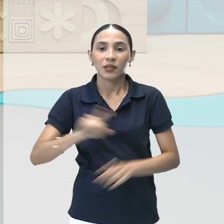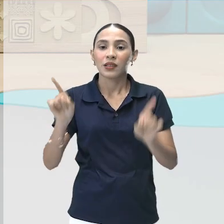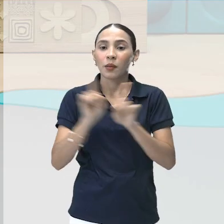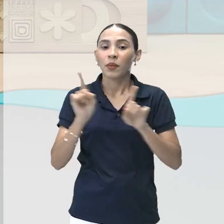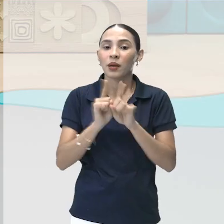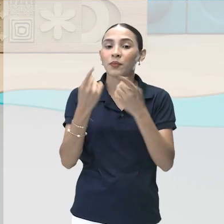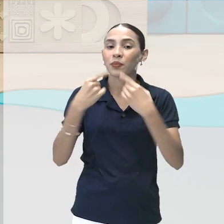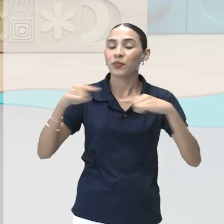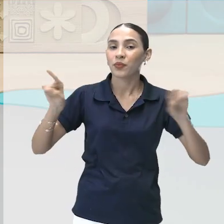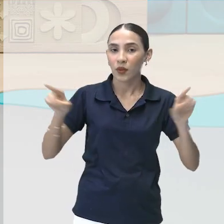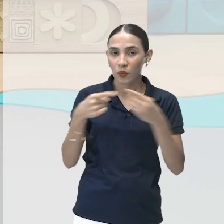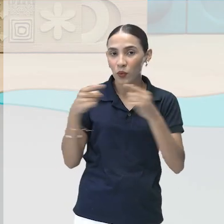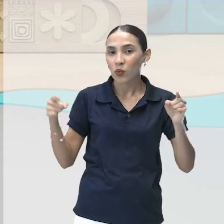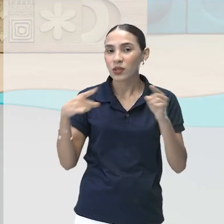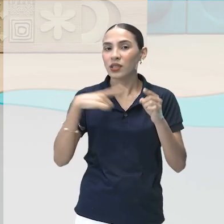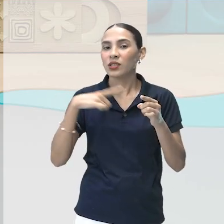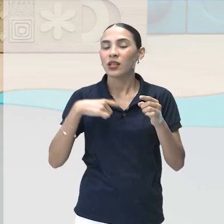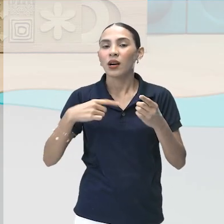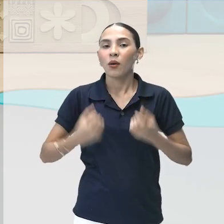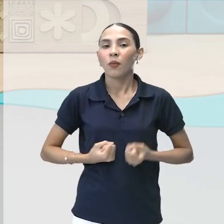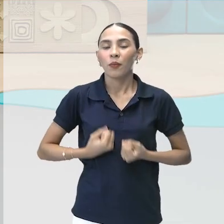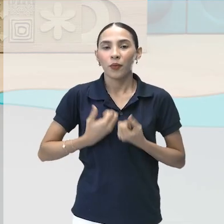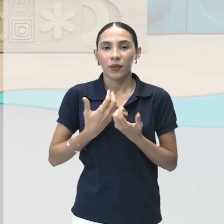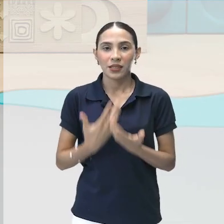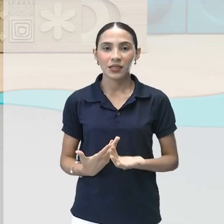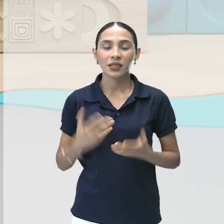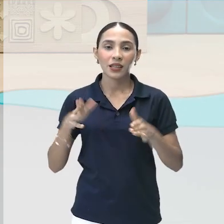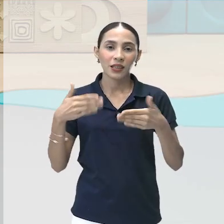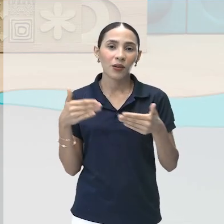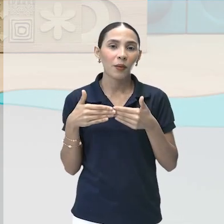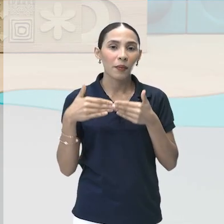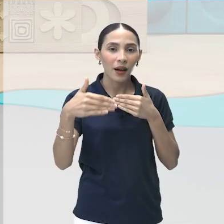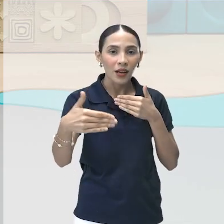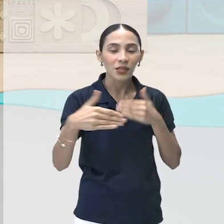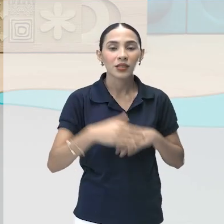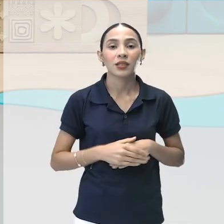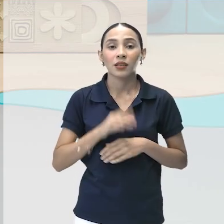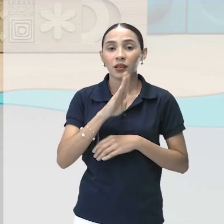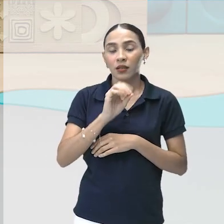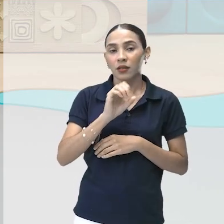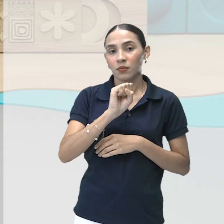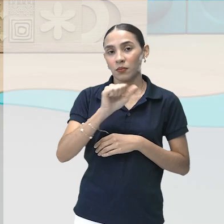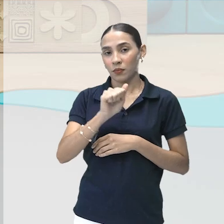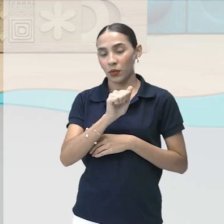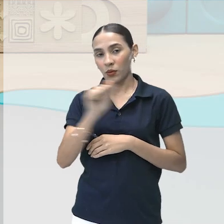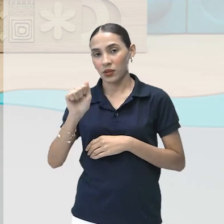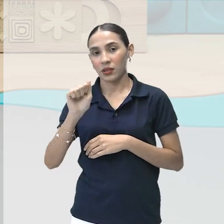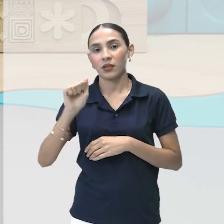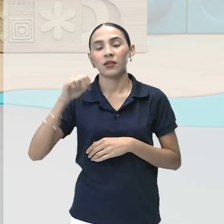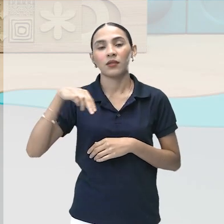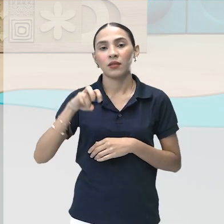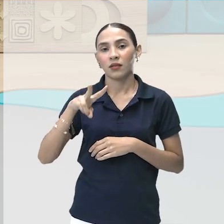uma música que tinha uma poesia. Então, a partir da Bossa Nova, surgiu